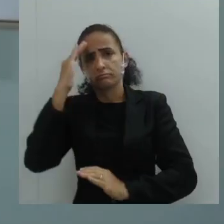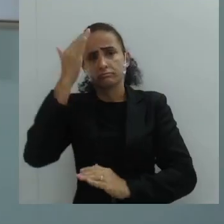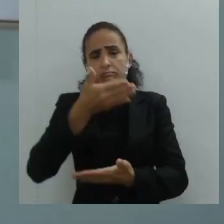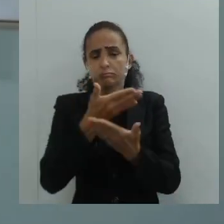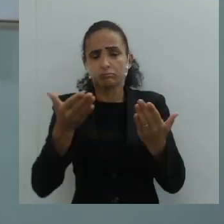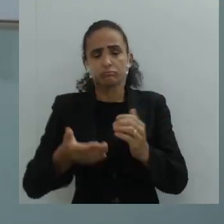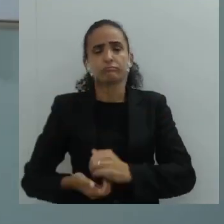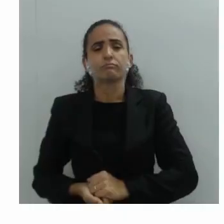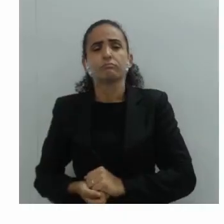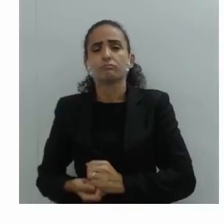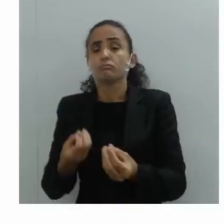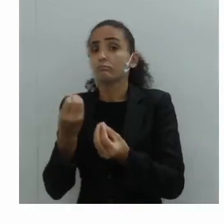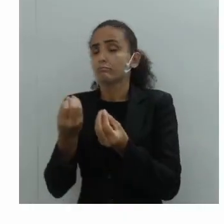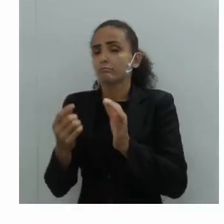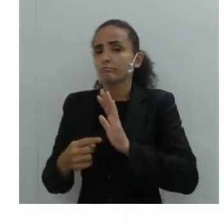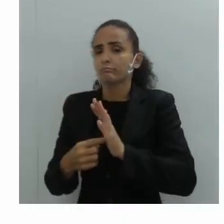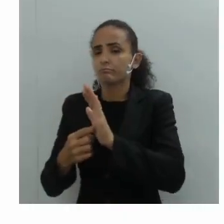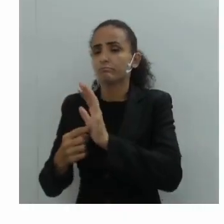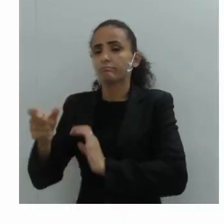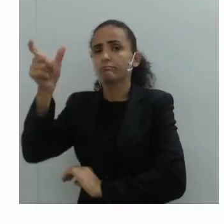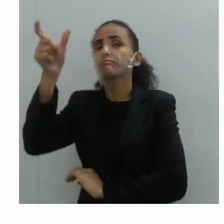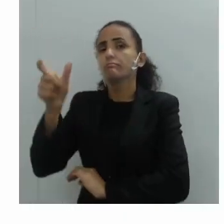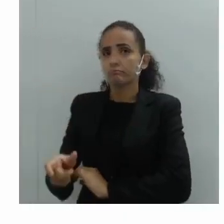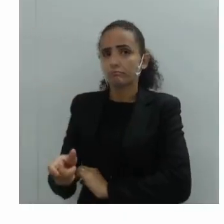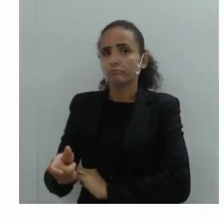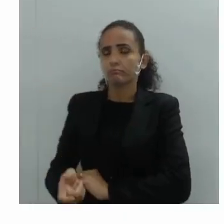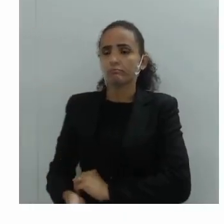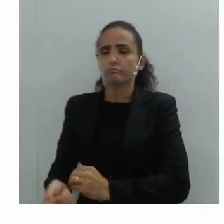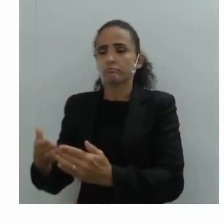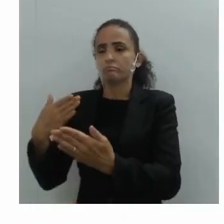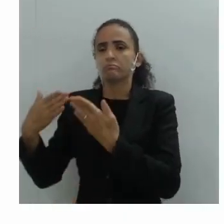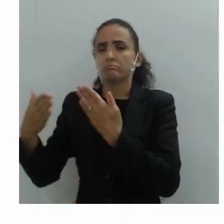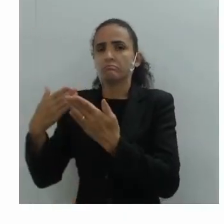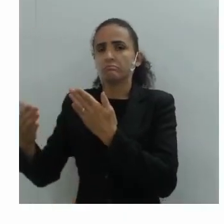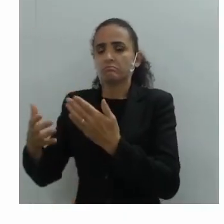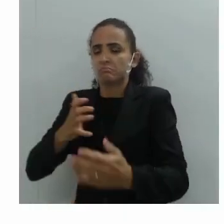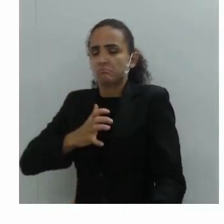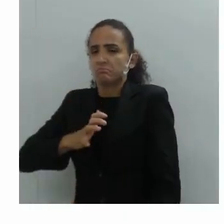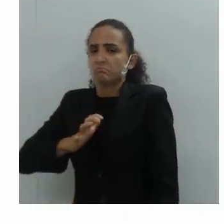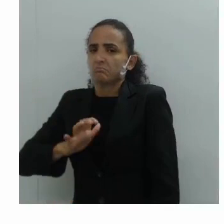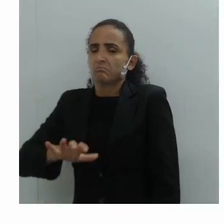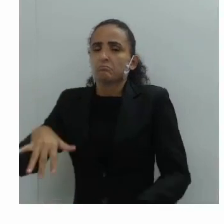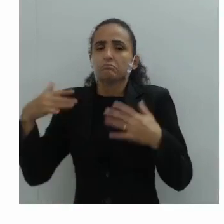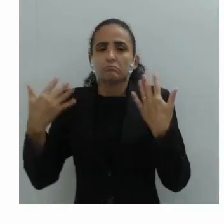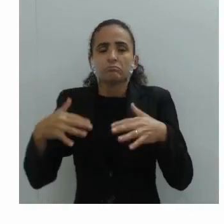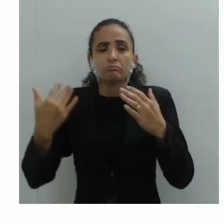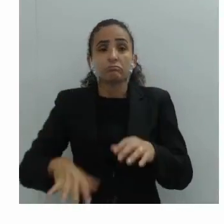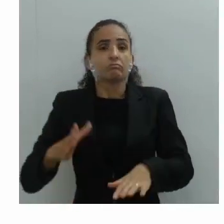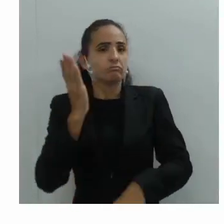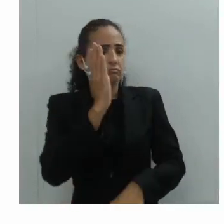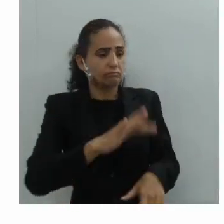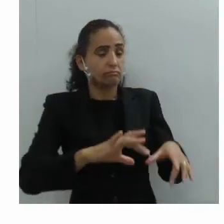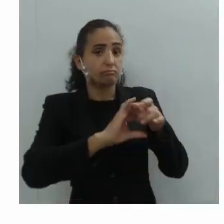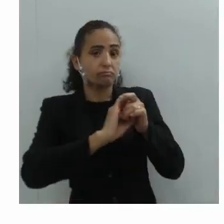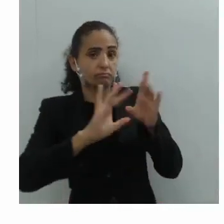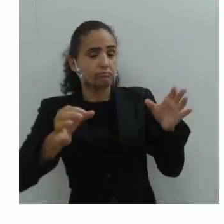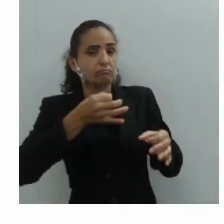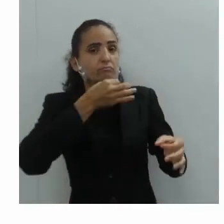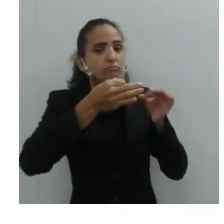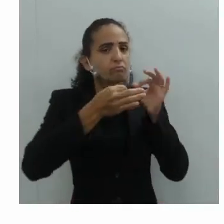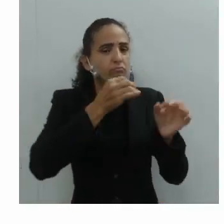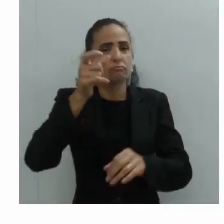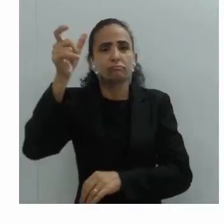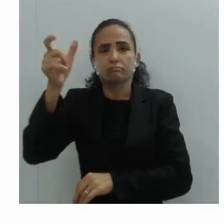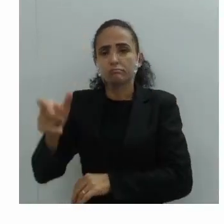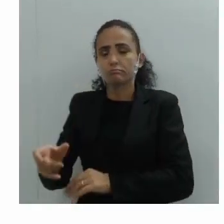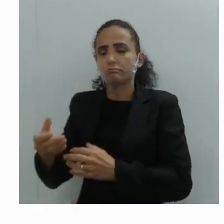Constituição. E agora trago o segundo ponto, o discurso de ódio. Lembrem-se, nós falamos da liberdade de expressão e agora vamos